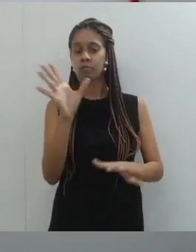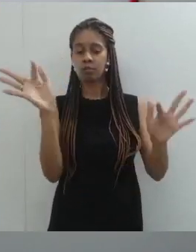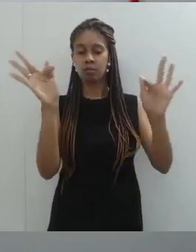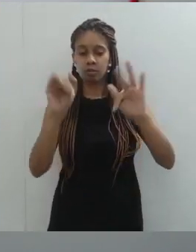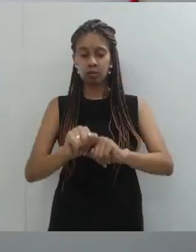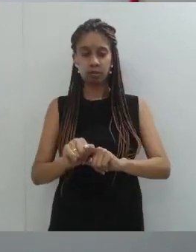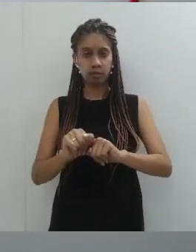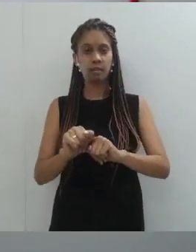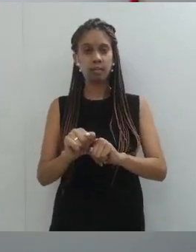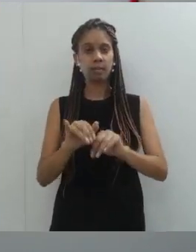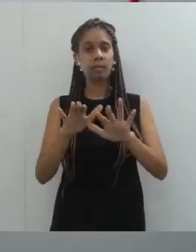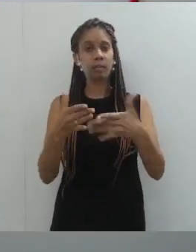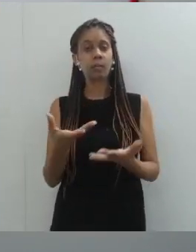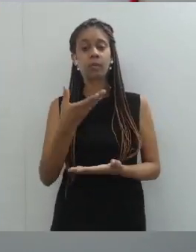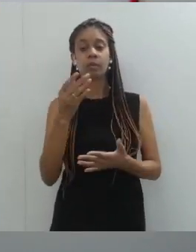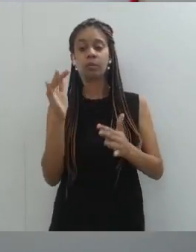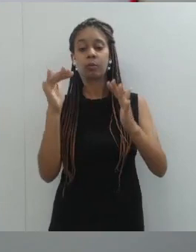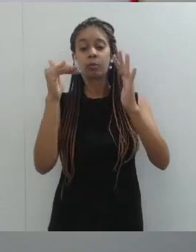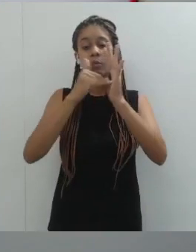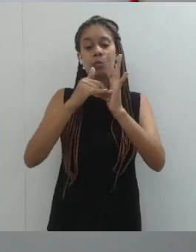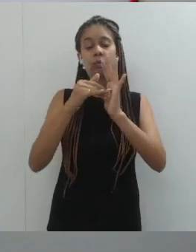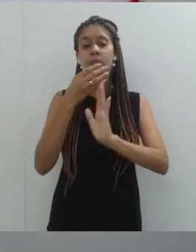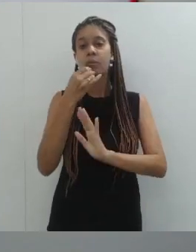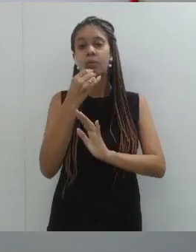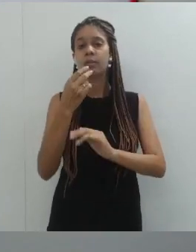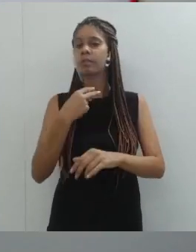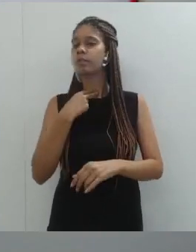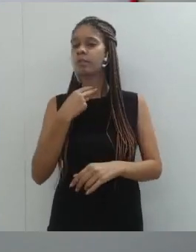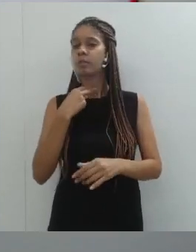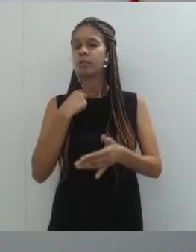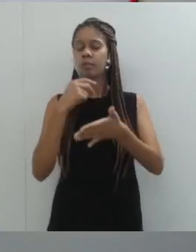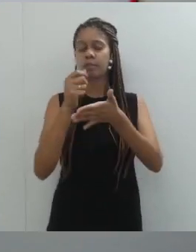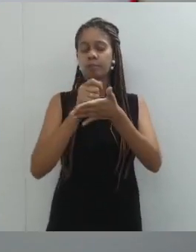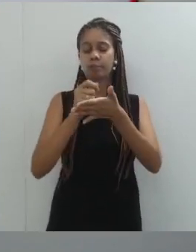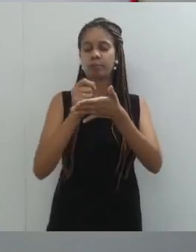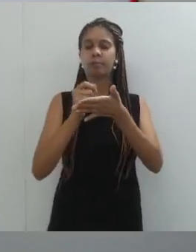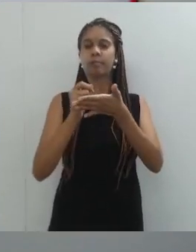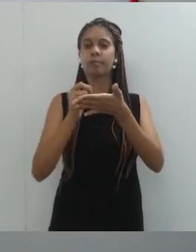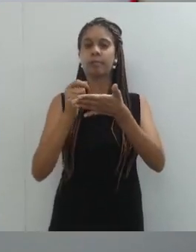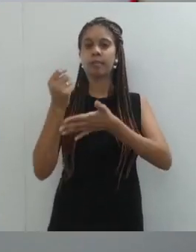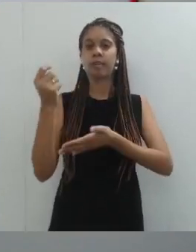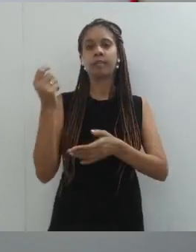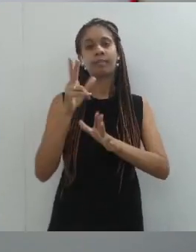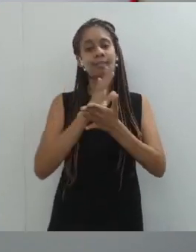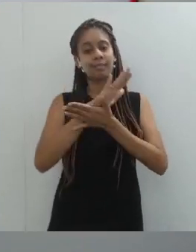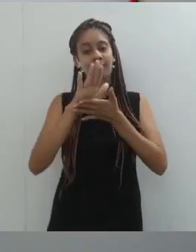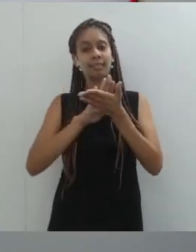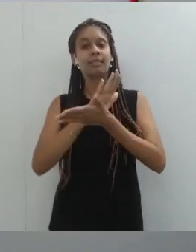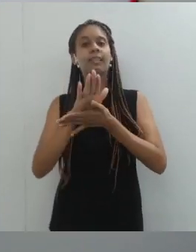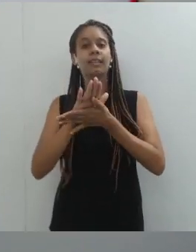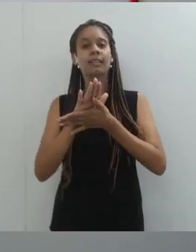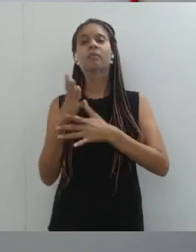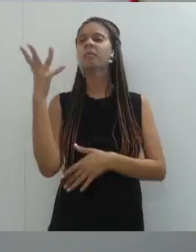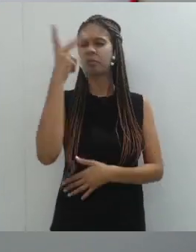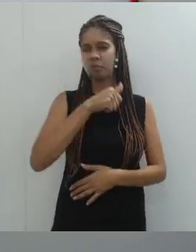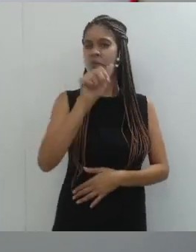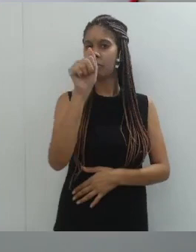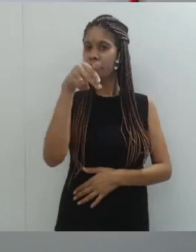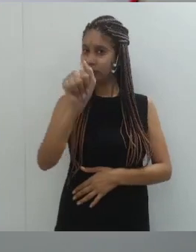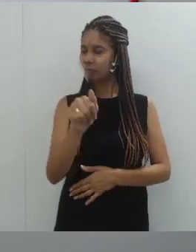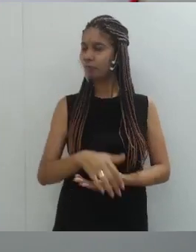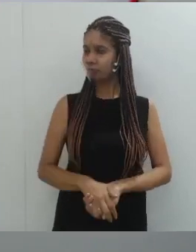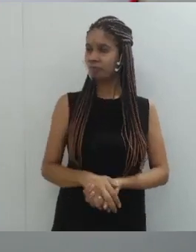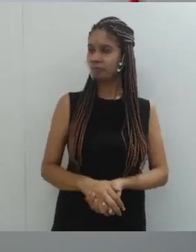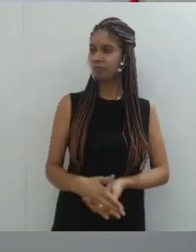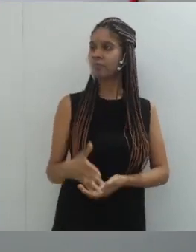não puder mais registrar nada. Belíssimo, né? Filosófico. Ana, foi bonito, foi não, Ana? Foi muito bonito, foi bonito,